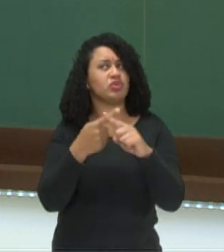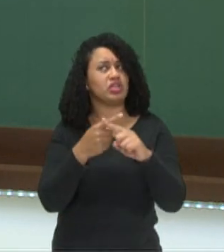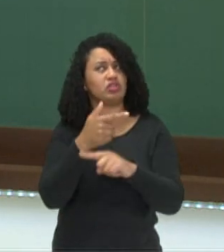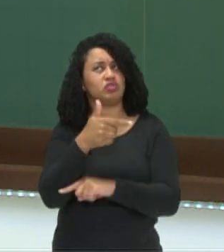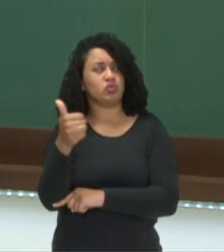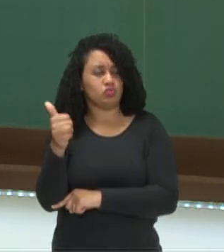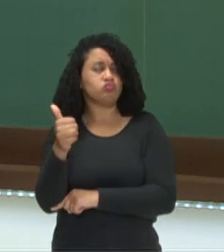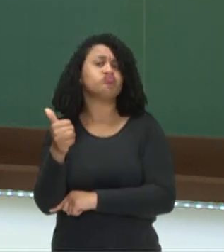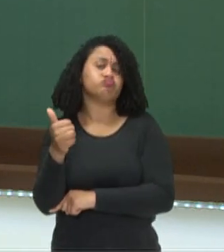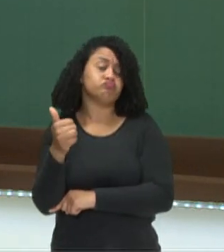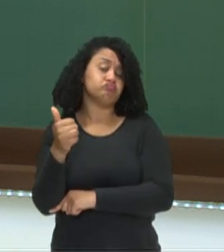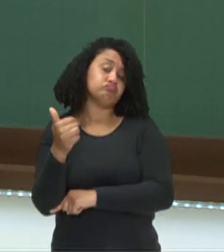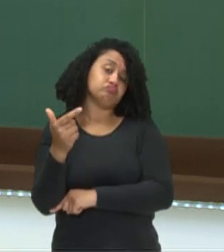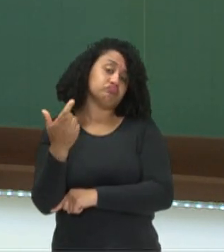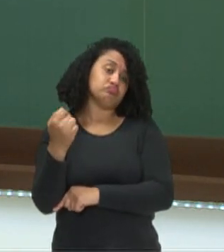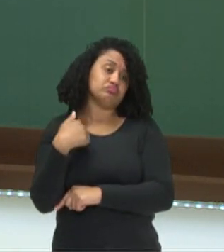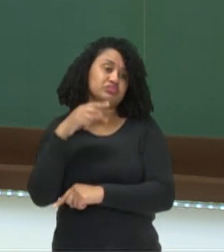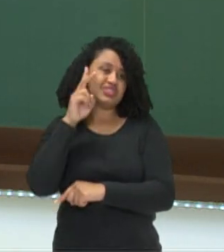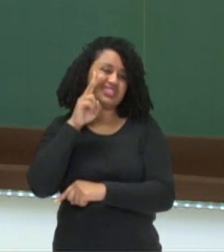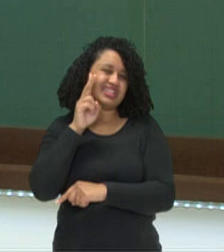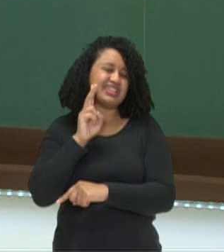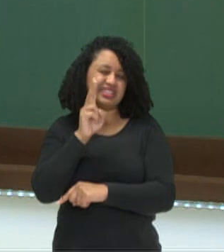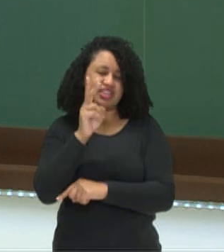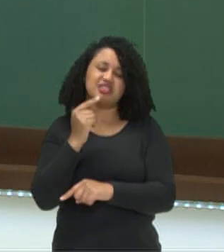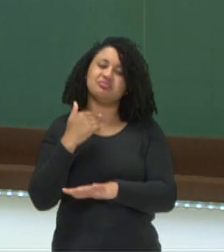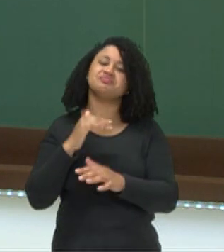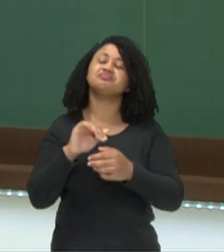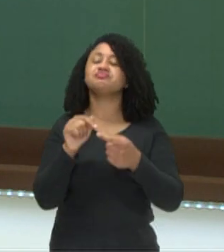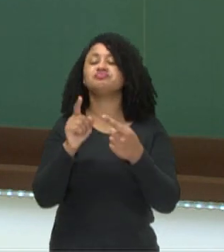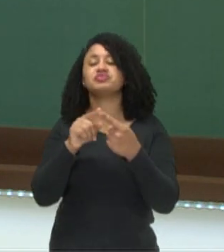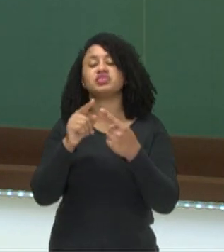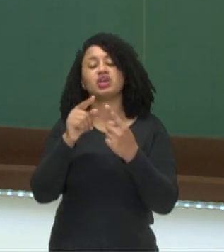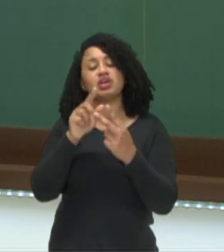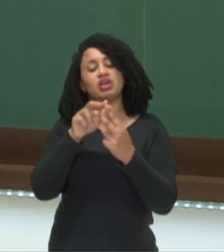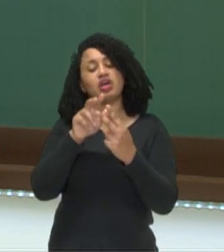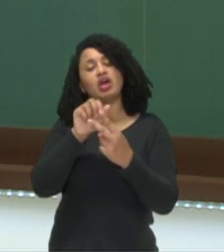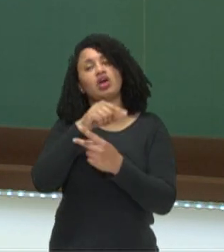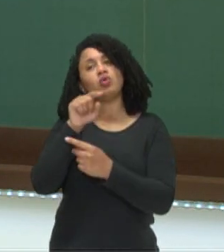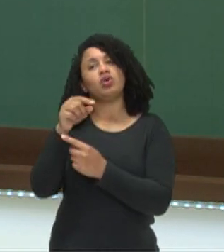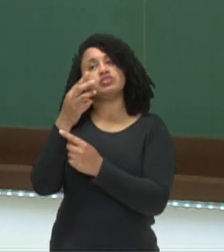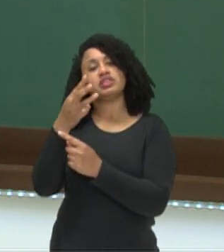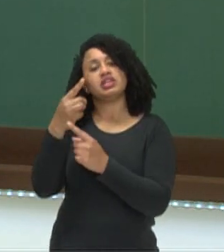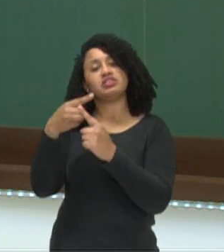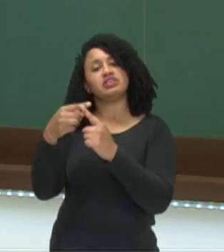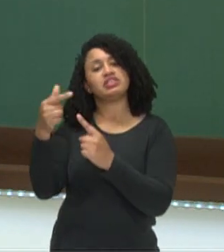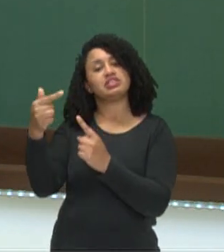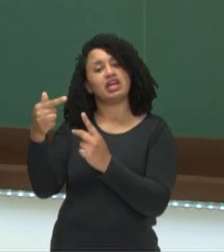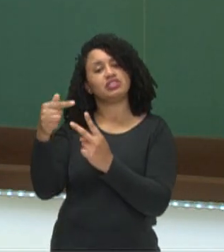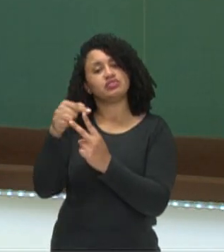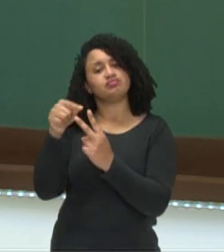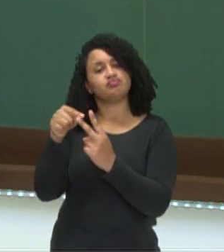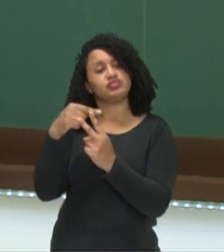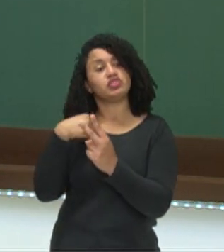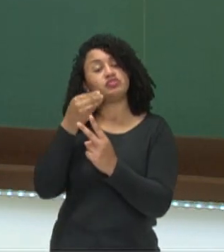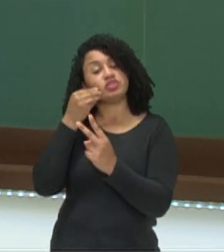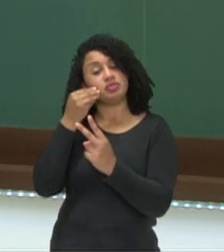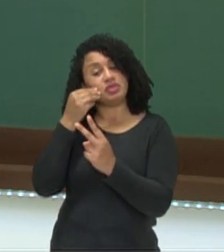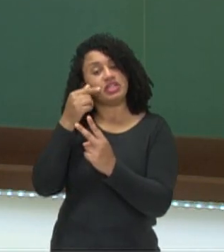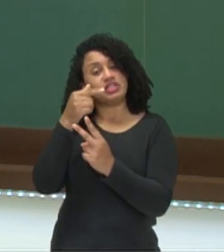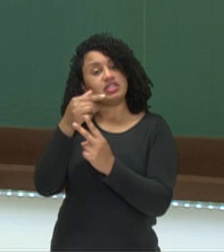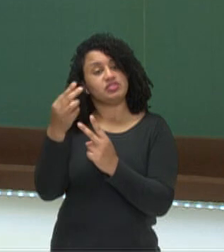21, esse parzinho tem que lembrar, às vezes salva a nossa vida. E 3 vezes 7. Então, eu vou tentar 3 vezes